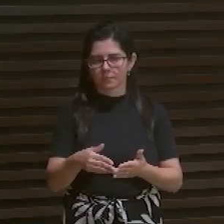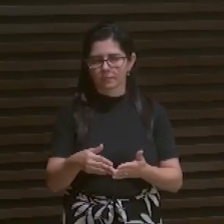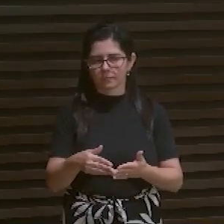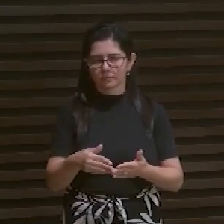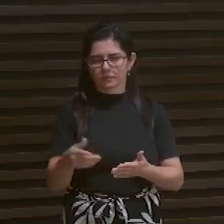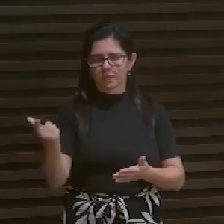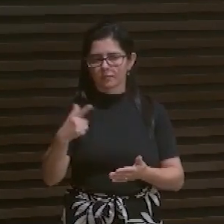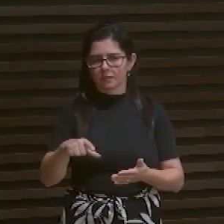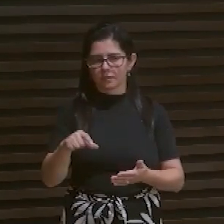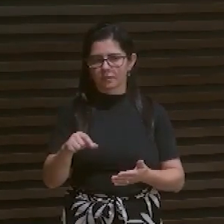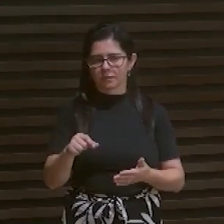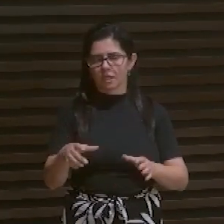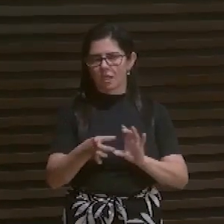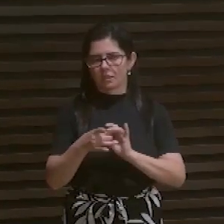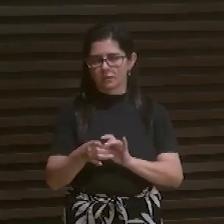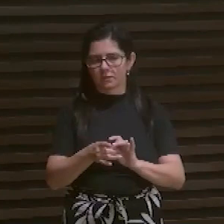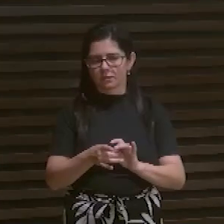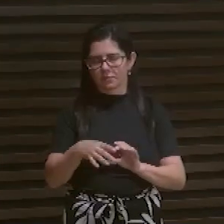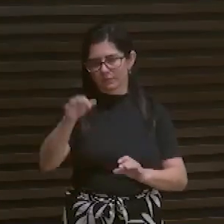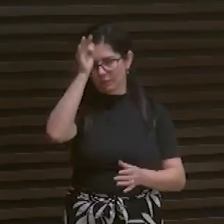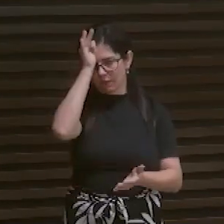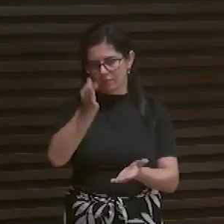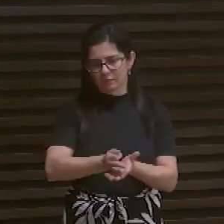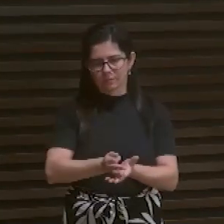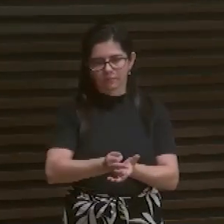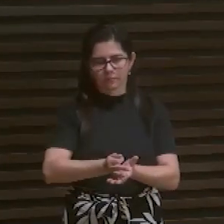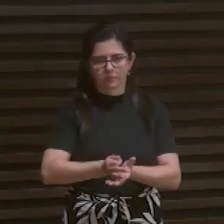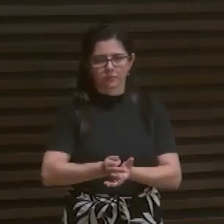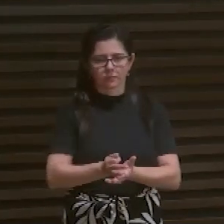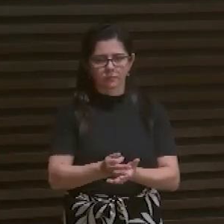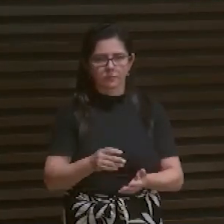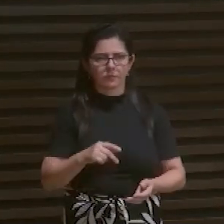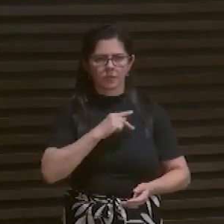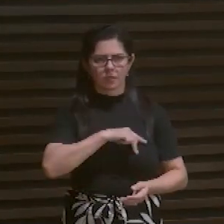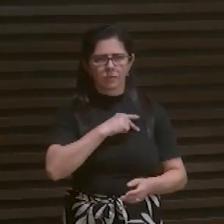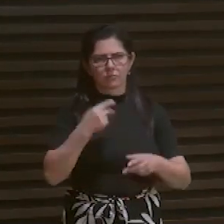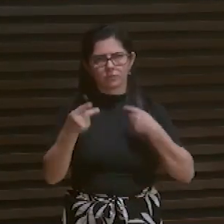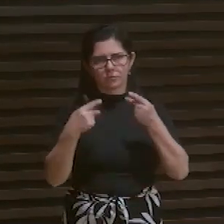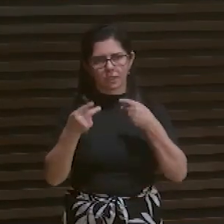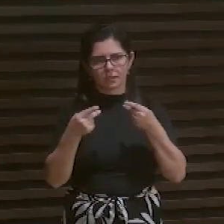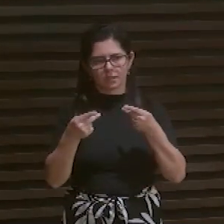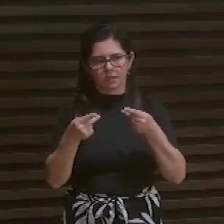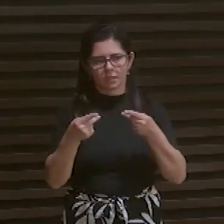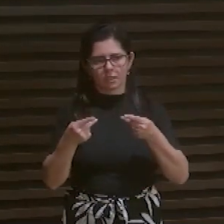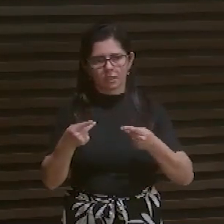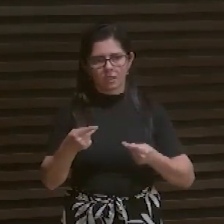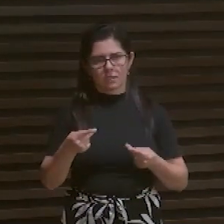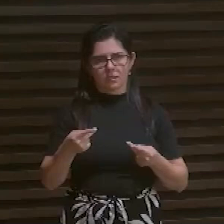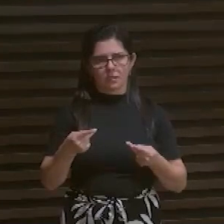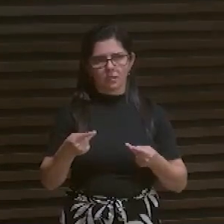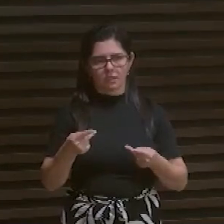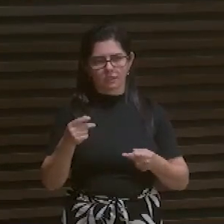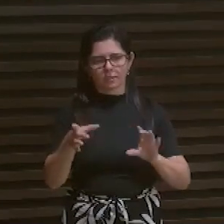fé. Paulo, no começo da carta aos Coríntios, falou da unidade, que os irmãos estavam se dividindo em torno de homens, né? E a unidade da fé que ele está falando